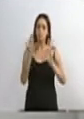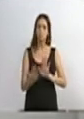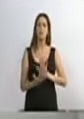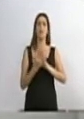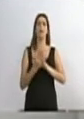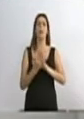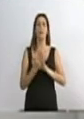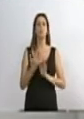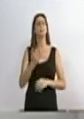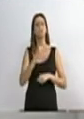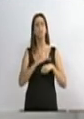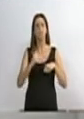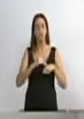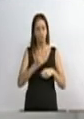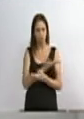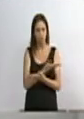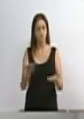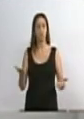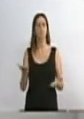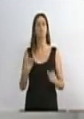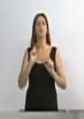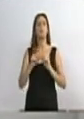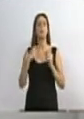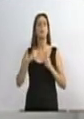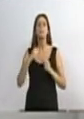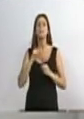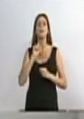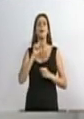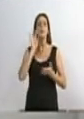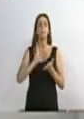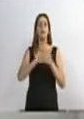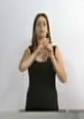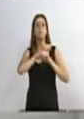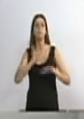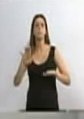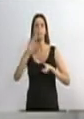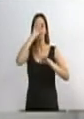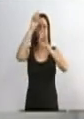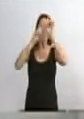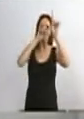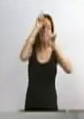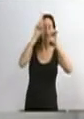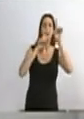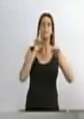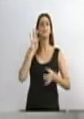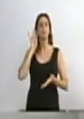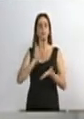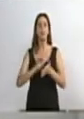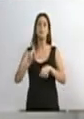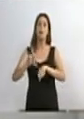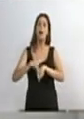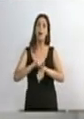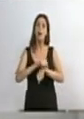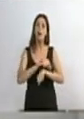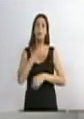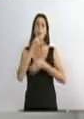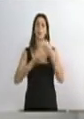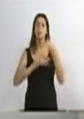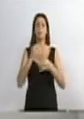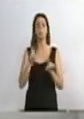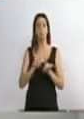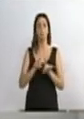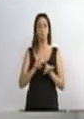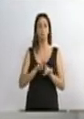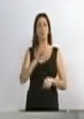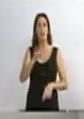meus queridos companheiros, é no campo das ideias e das argumentações. o campo das ideias e das argumentações é